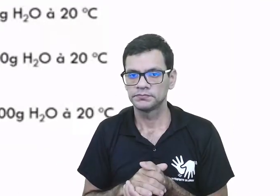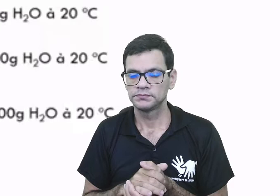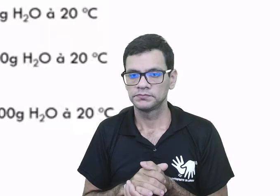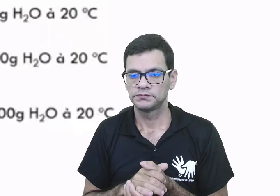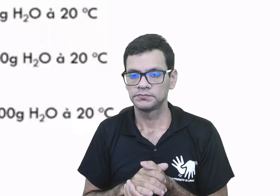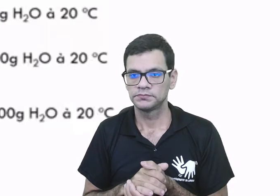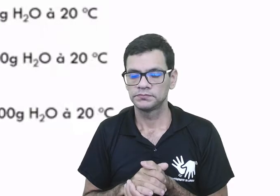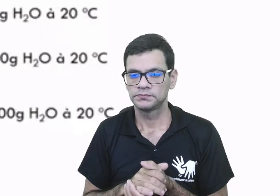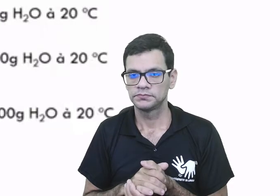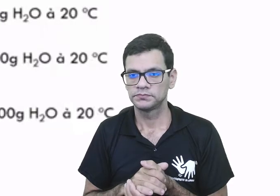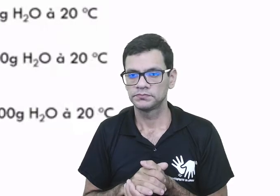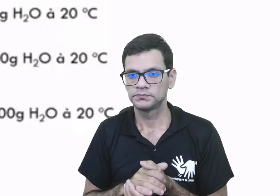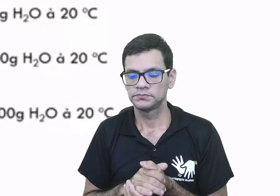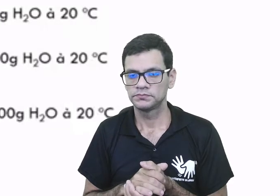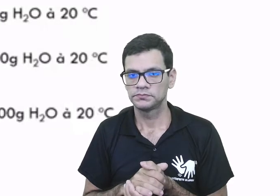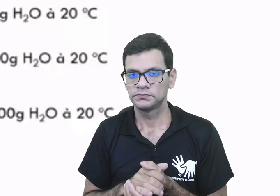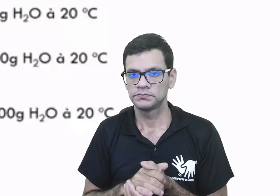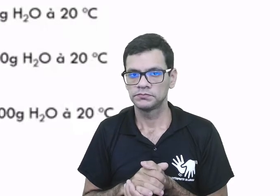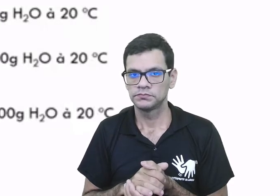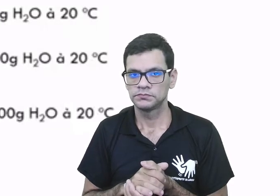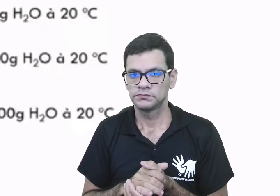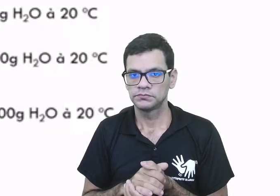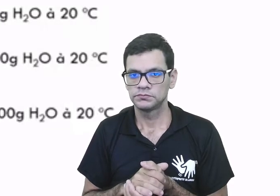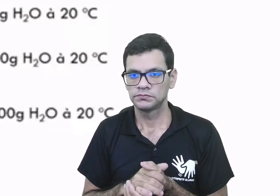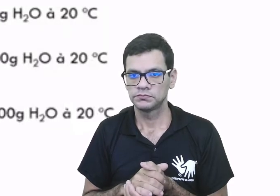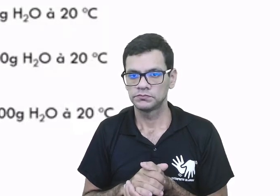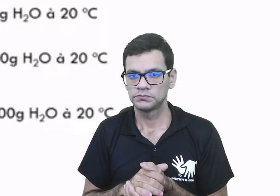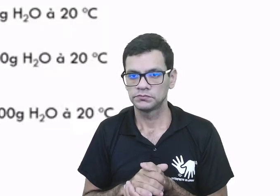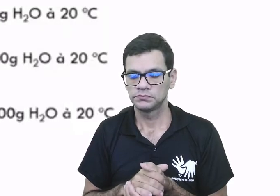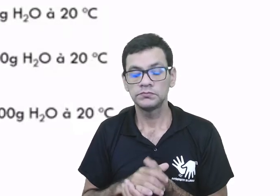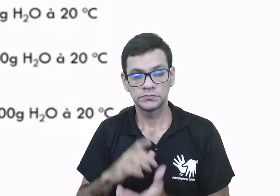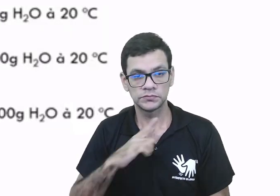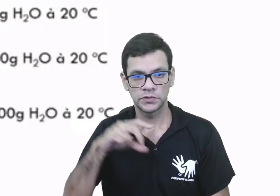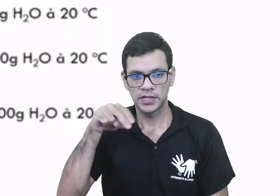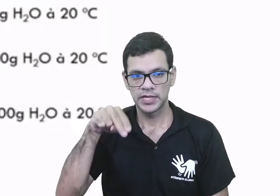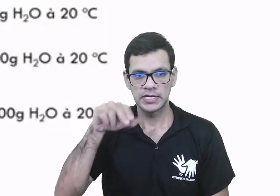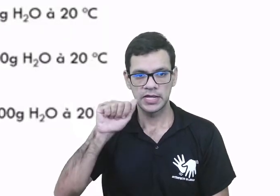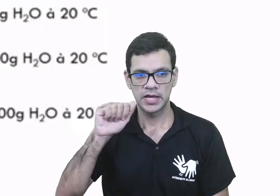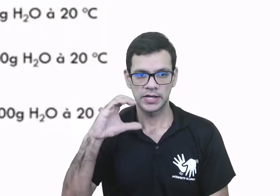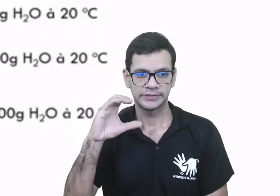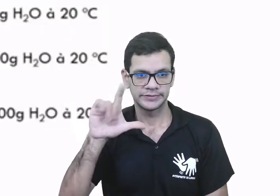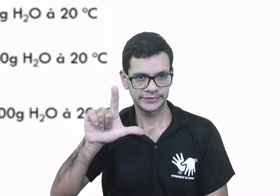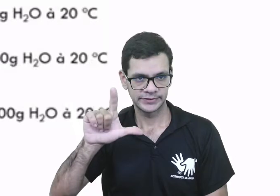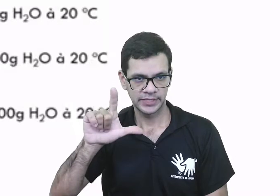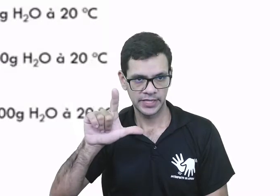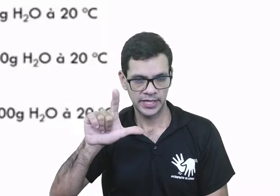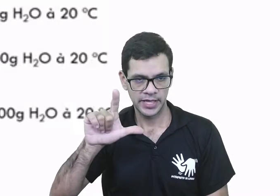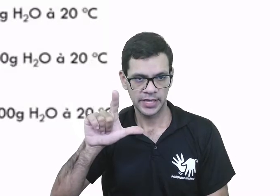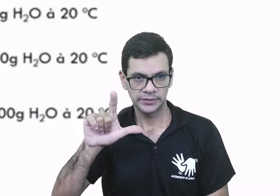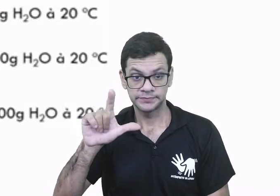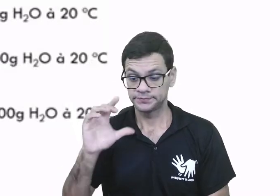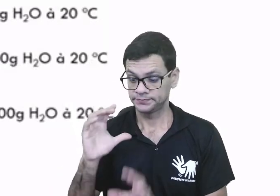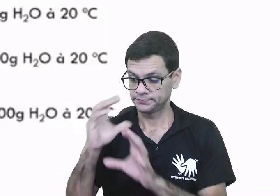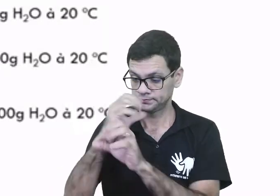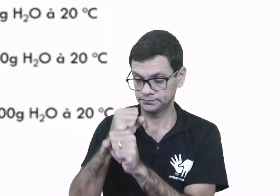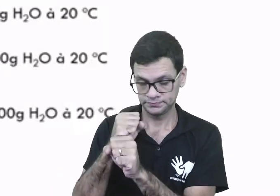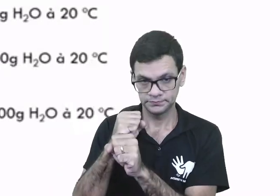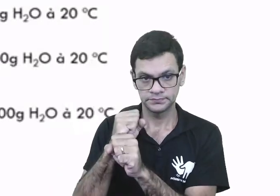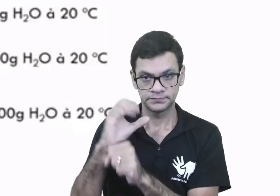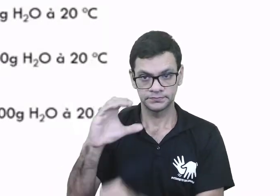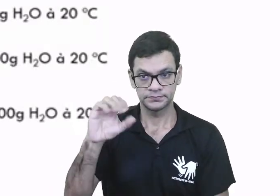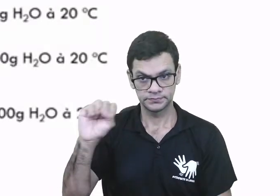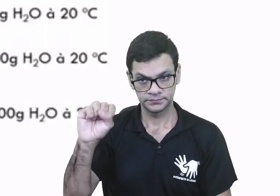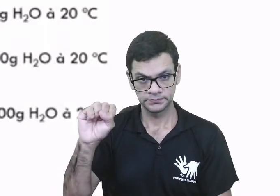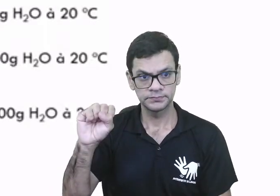que a gente tem cloreto de sódio, o coeficiente de solubilidade do cloreto de